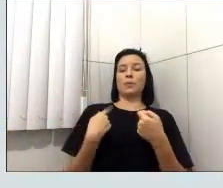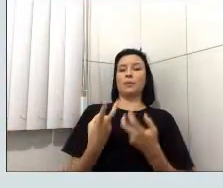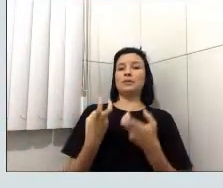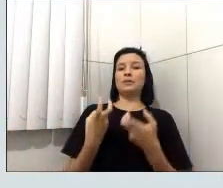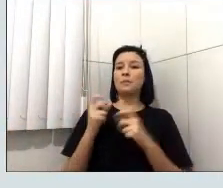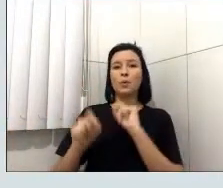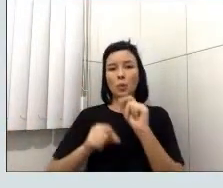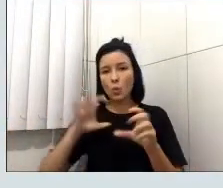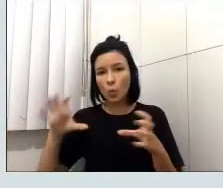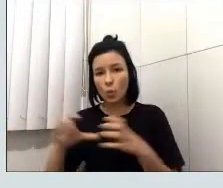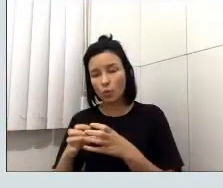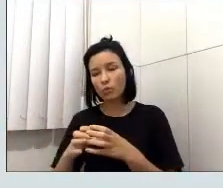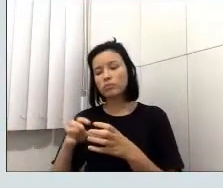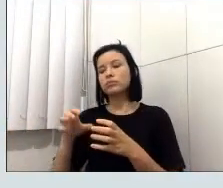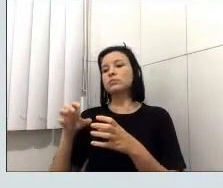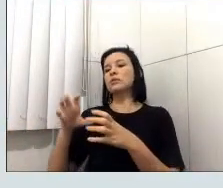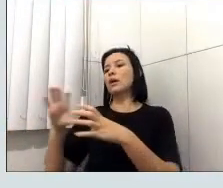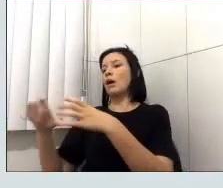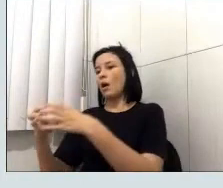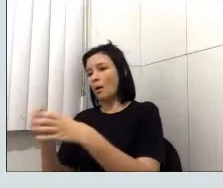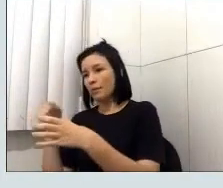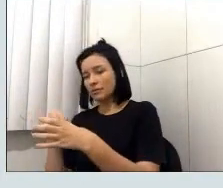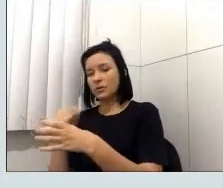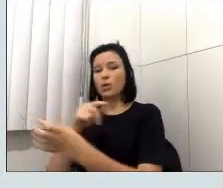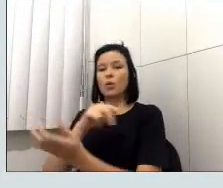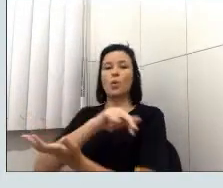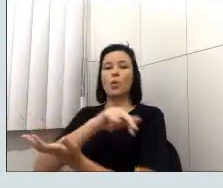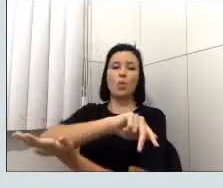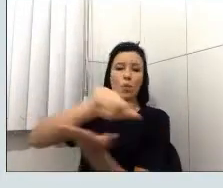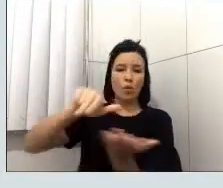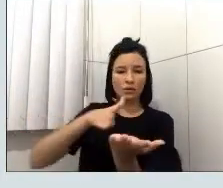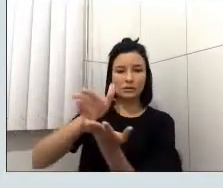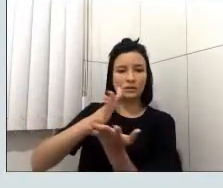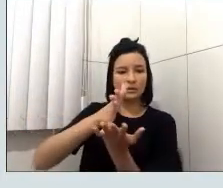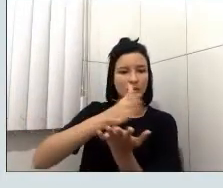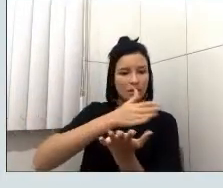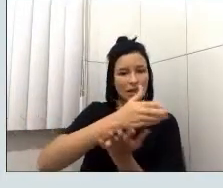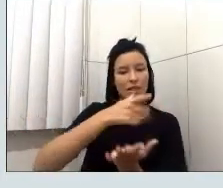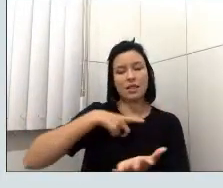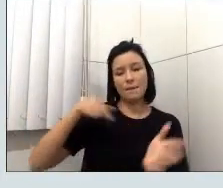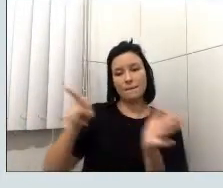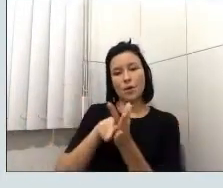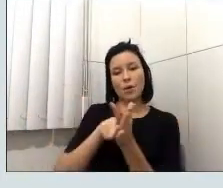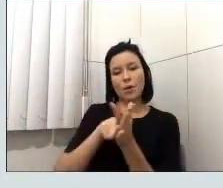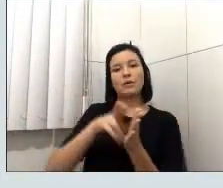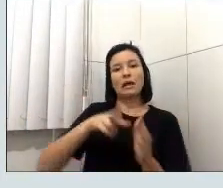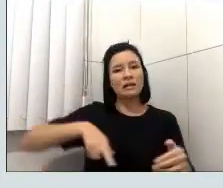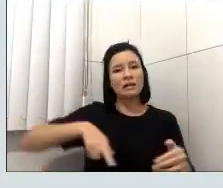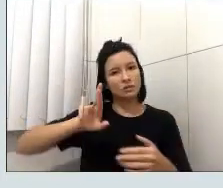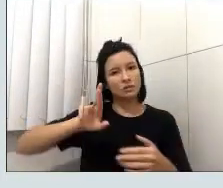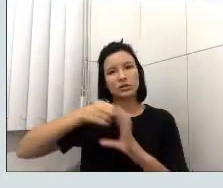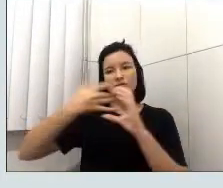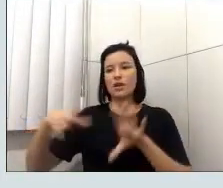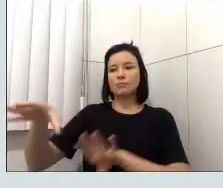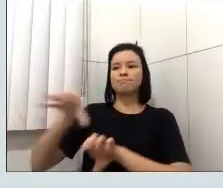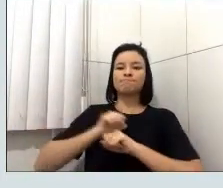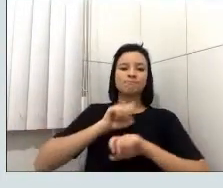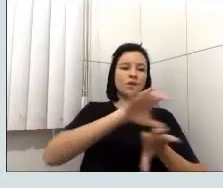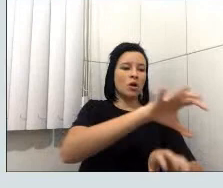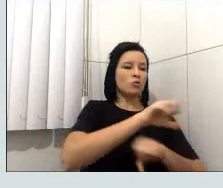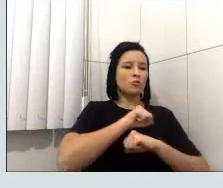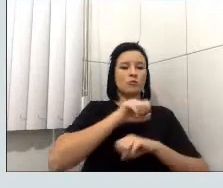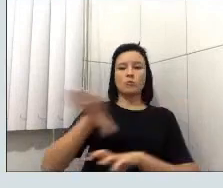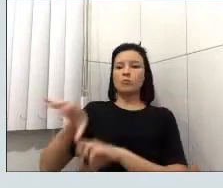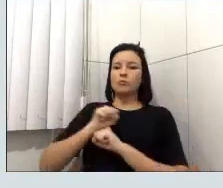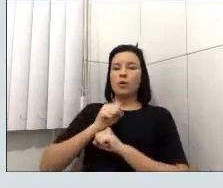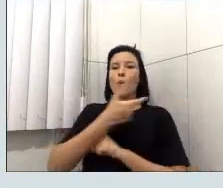os grupos de brancos e de outras etnias, eles vão pegando também características desses